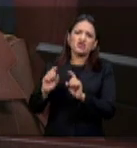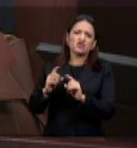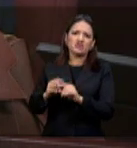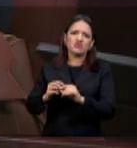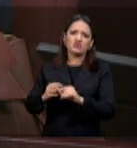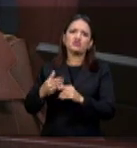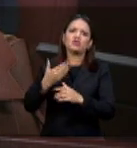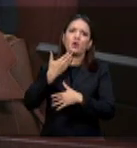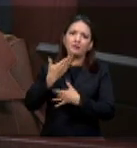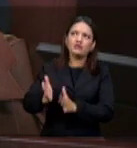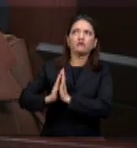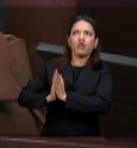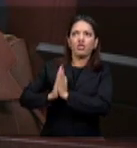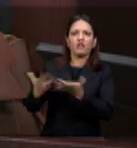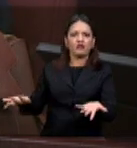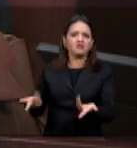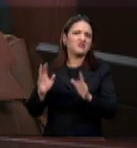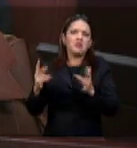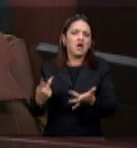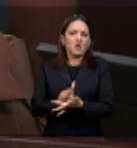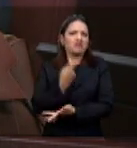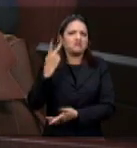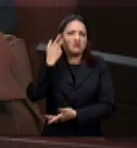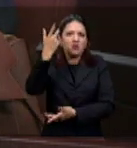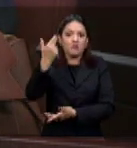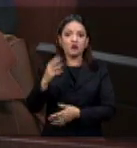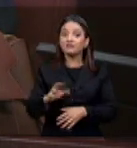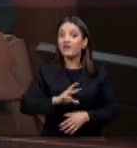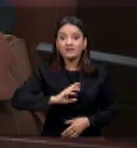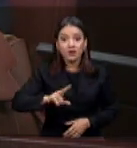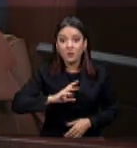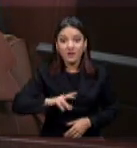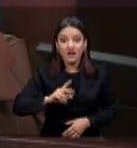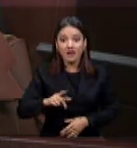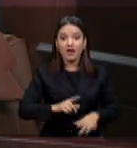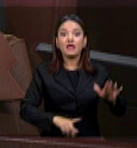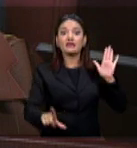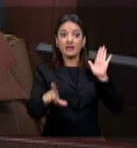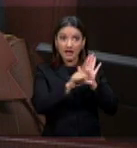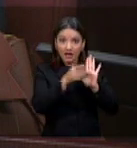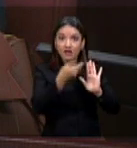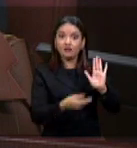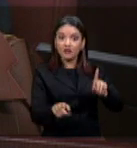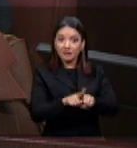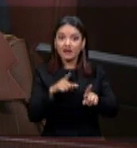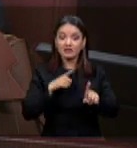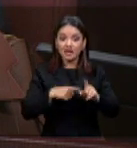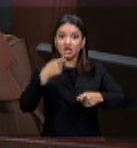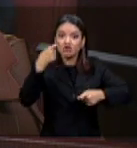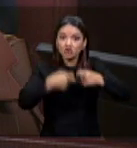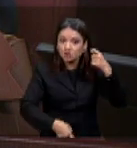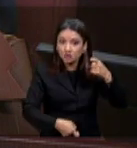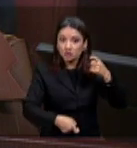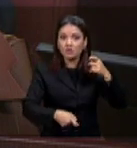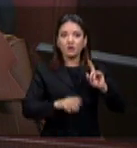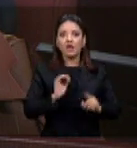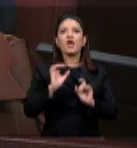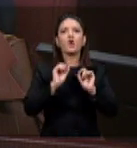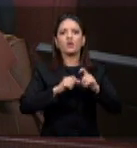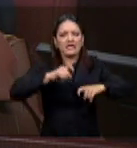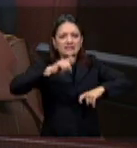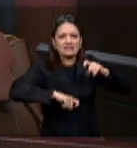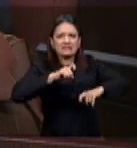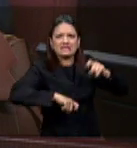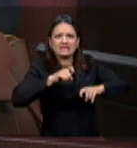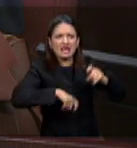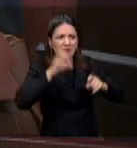que é assim mesmo, que só acontece, que está tudo bem. Não está. A nossa lei, inclusive, prevê isso. Estupro, é sexo forçado,